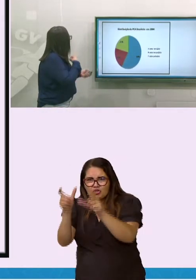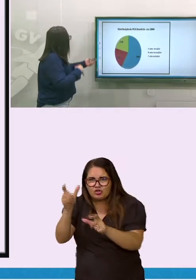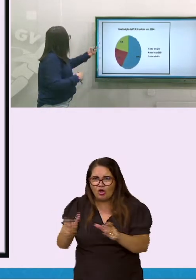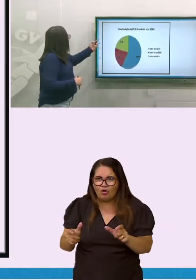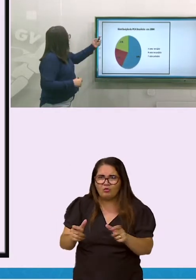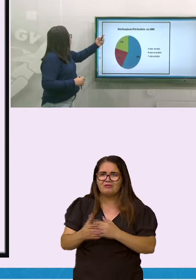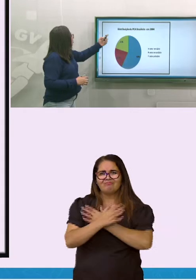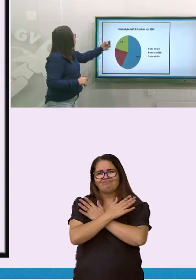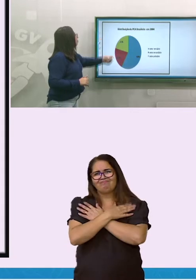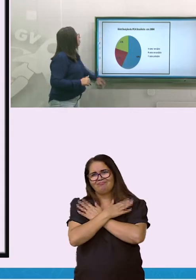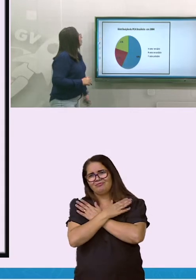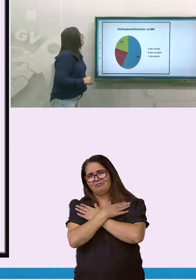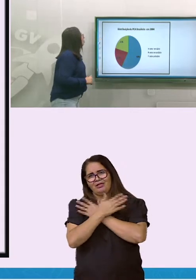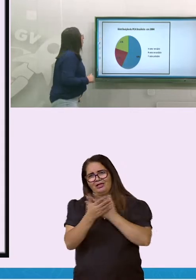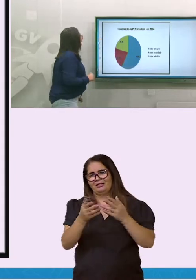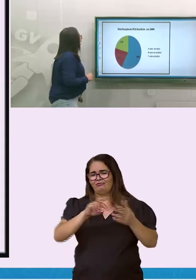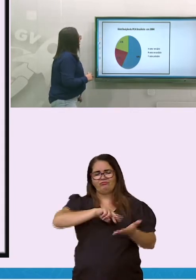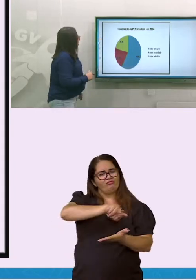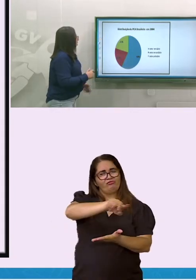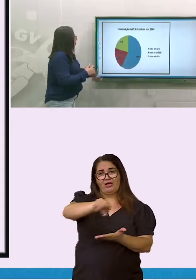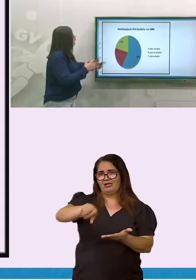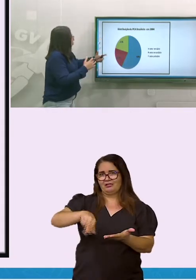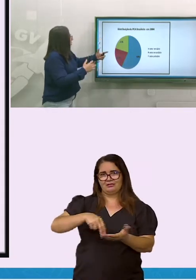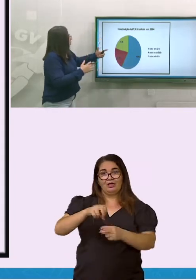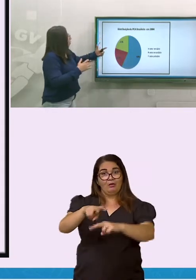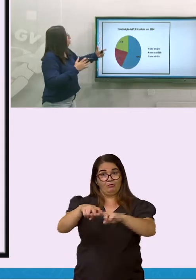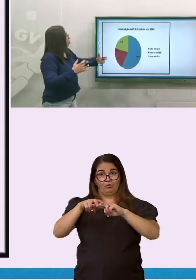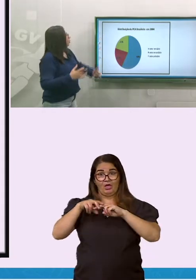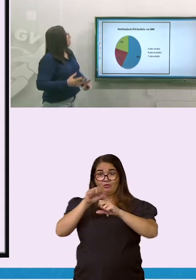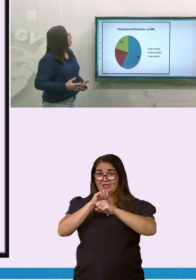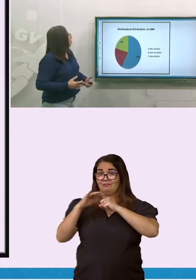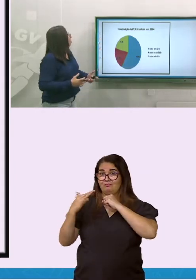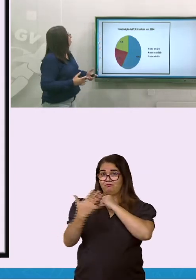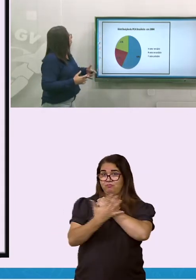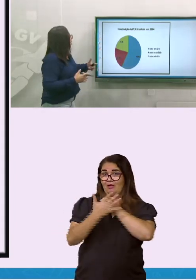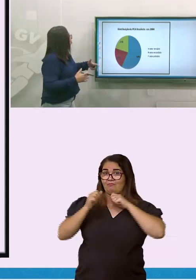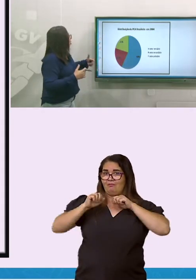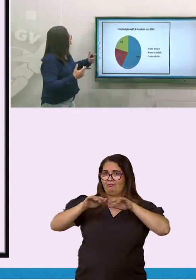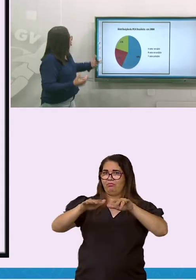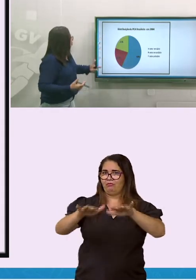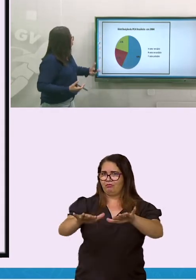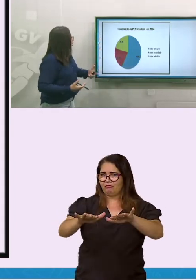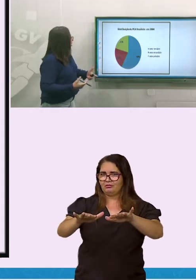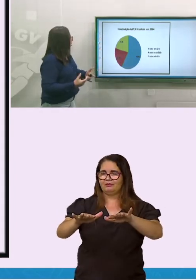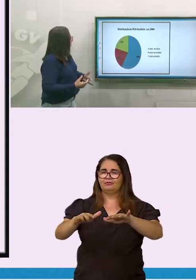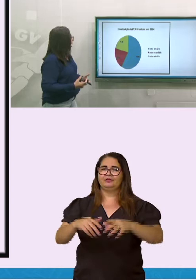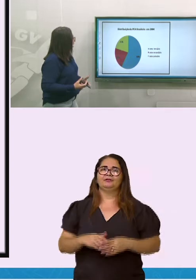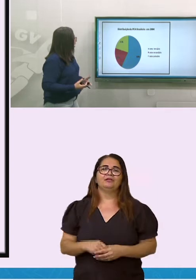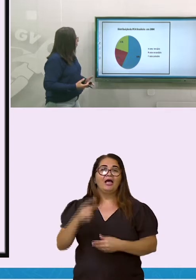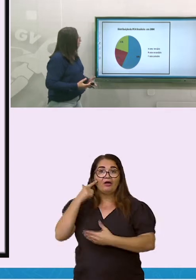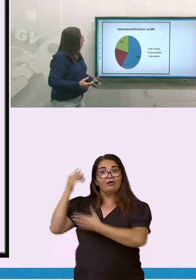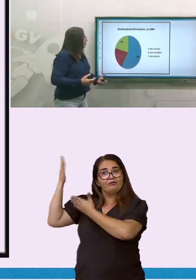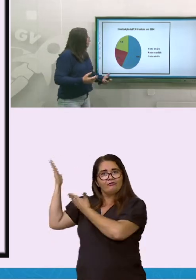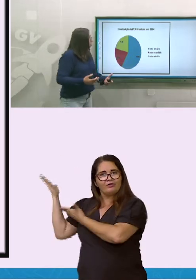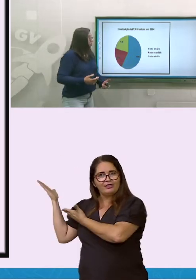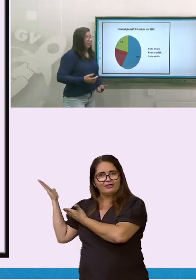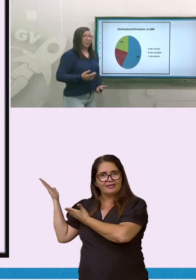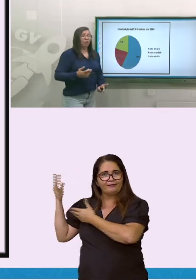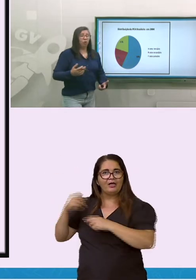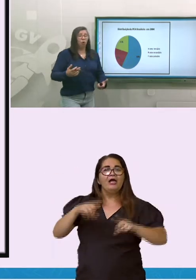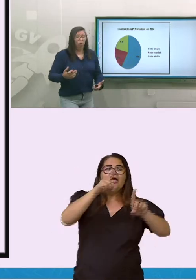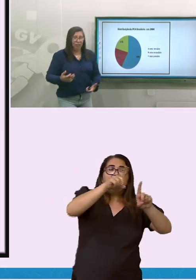E aí, a distribuição da população economicamente ativa brasileira